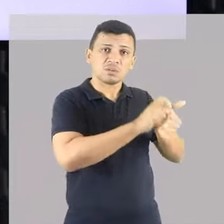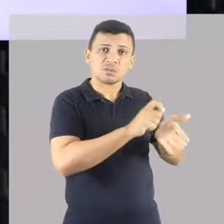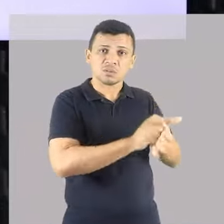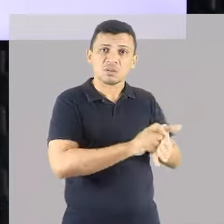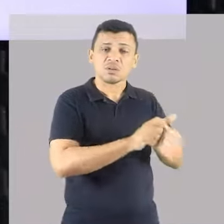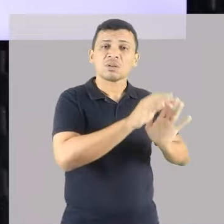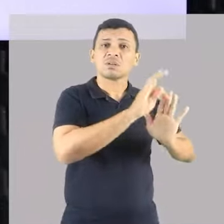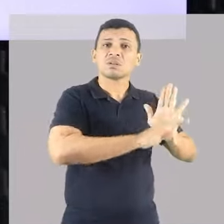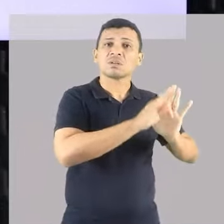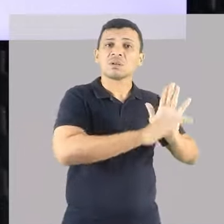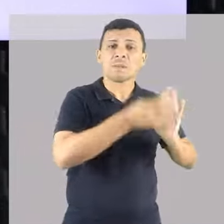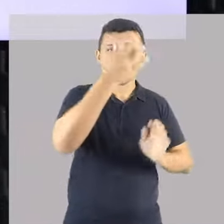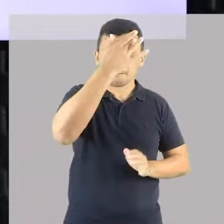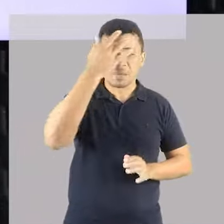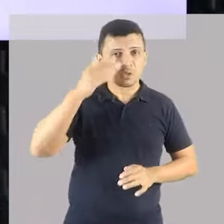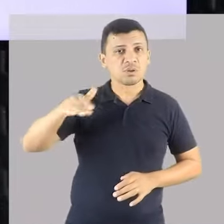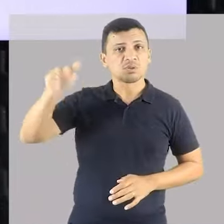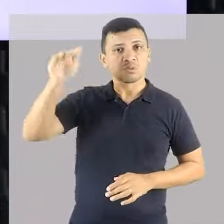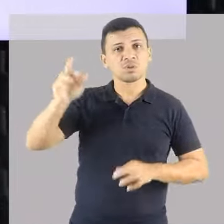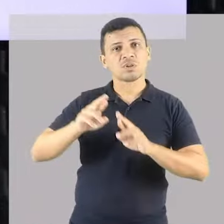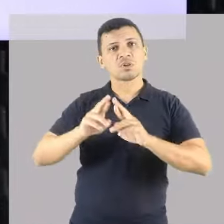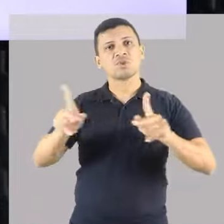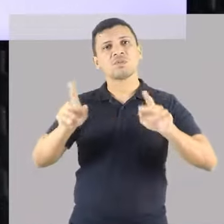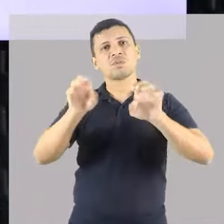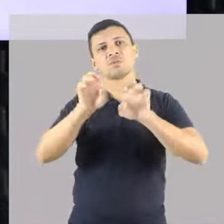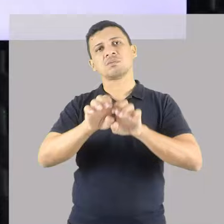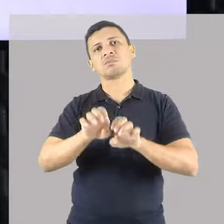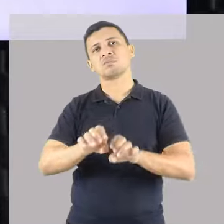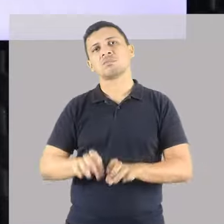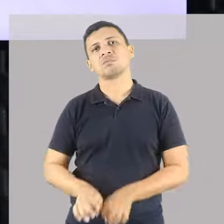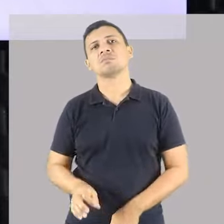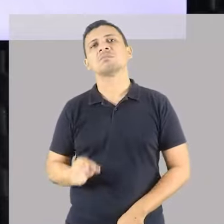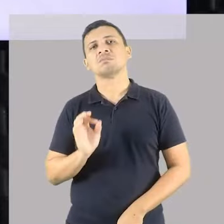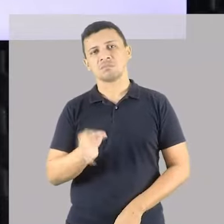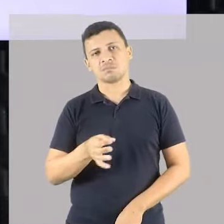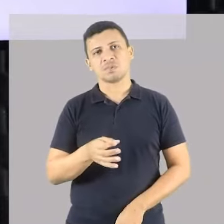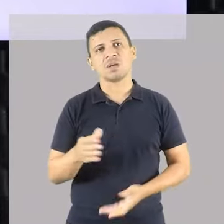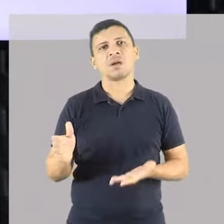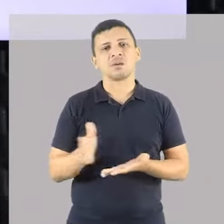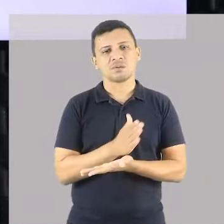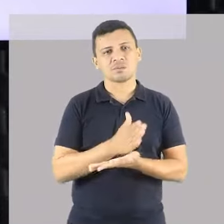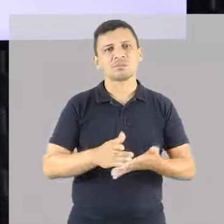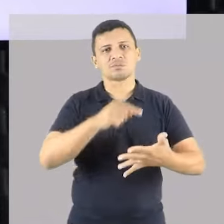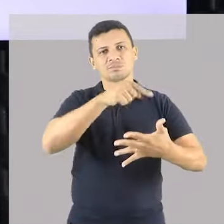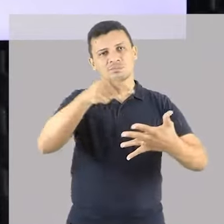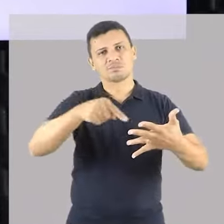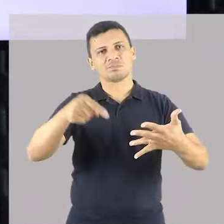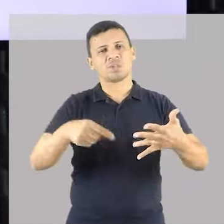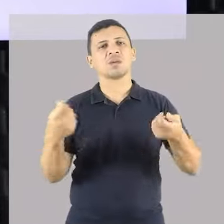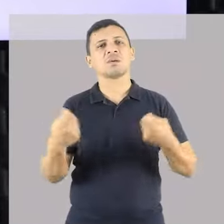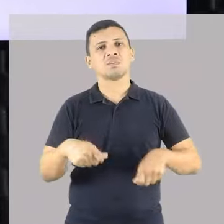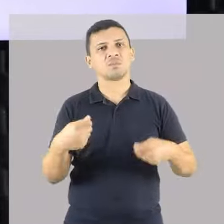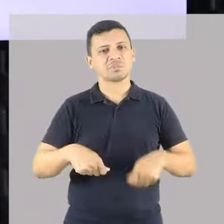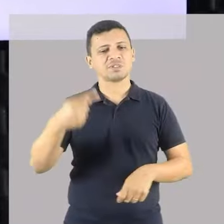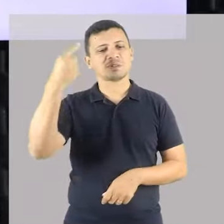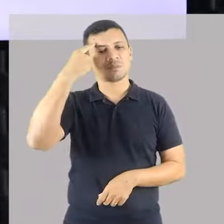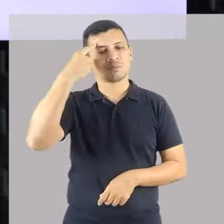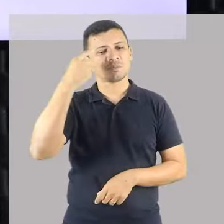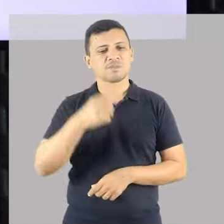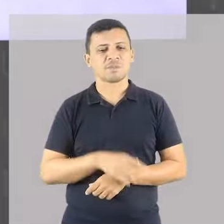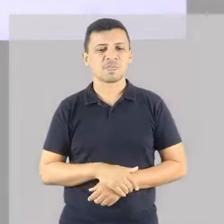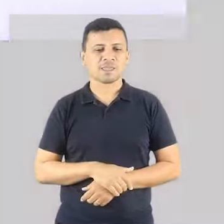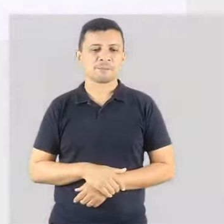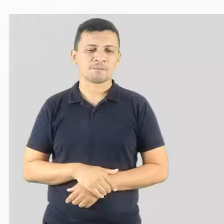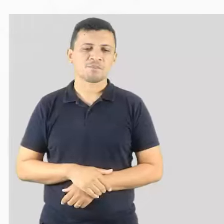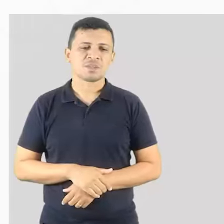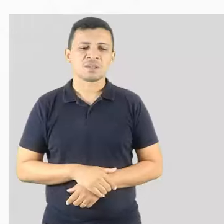para pessoas adultas é uma outra forma de estruturação certo Então São pontos que precisam ser levados em consideração